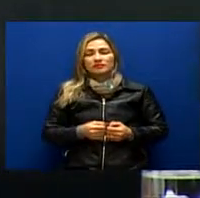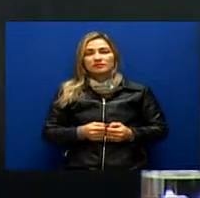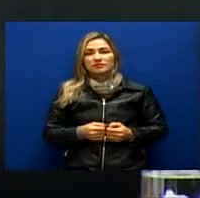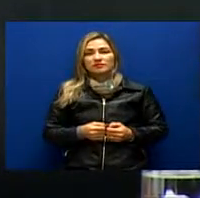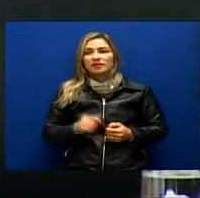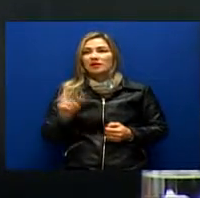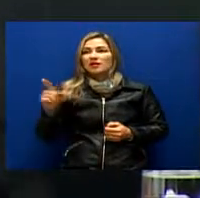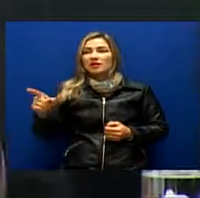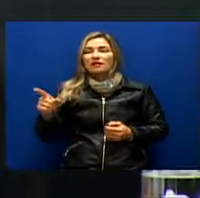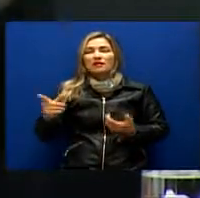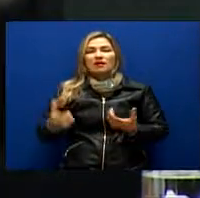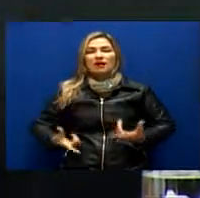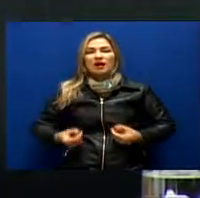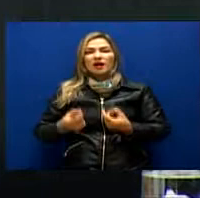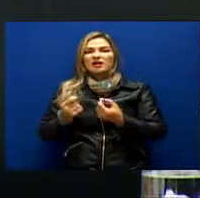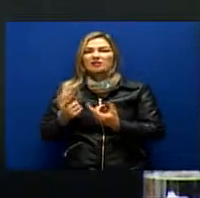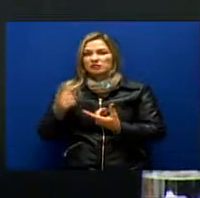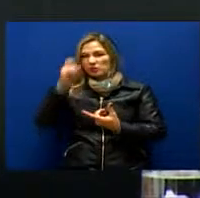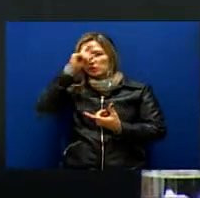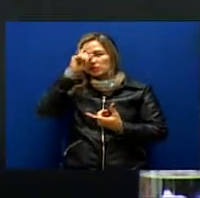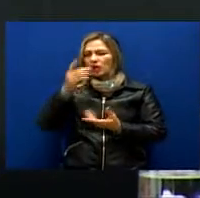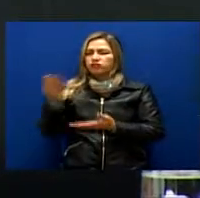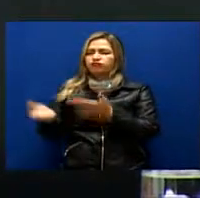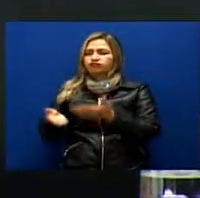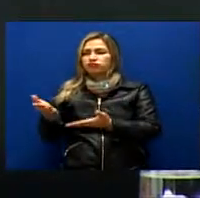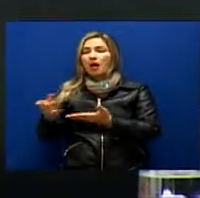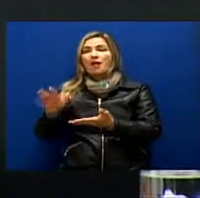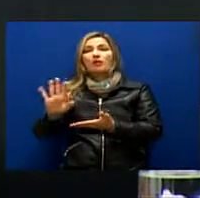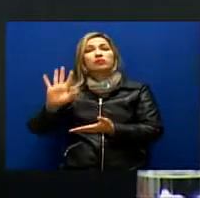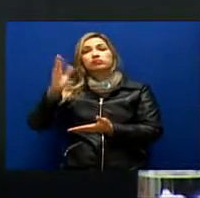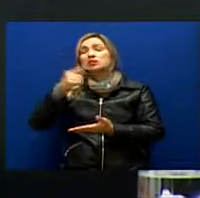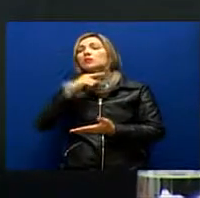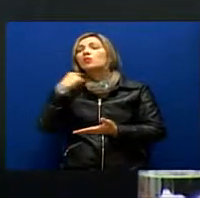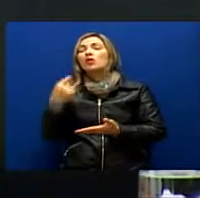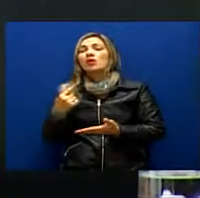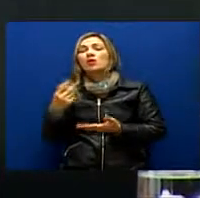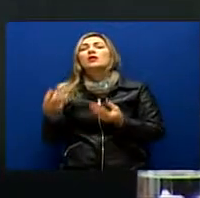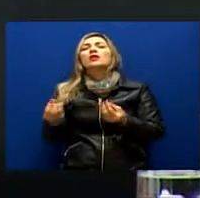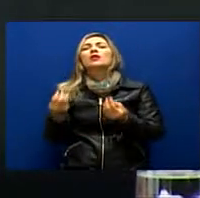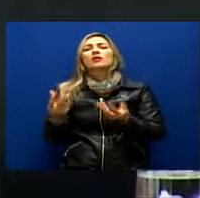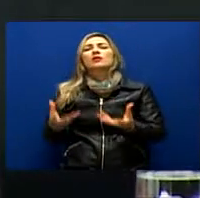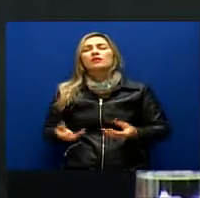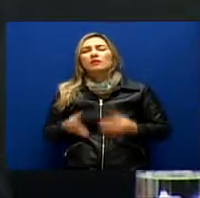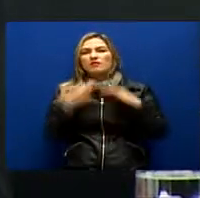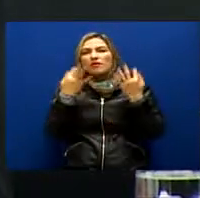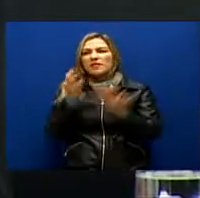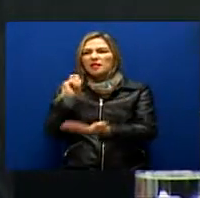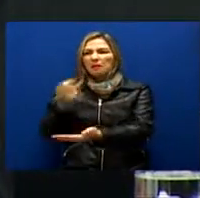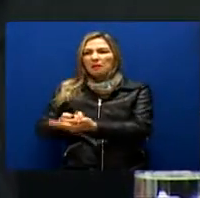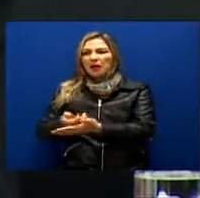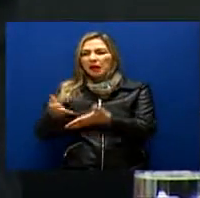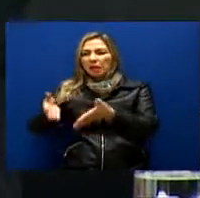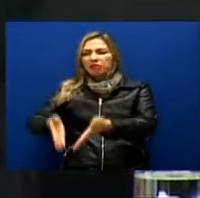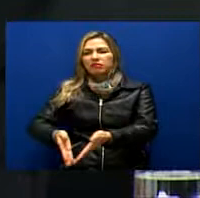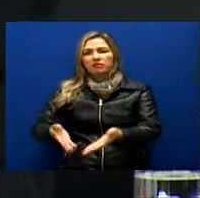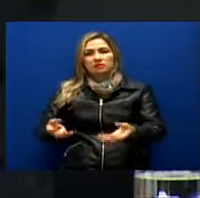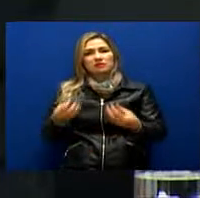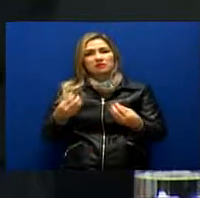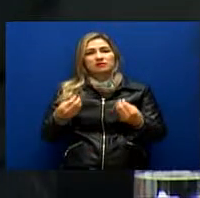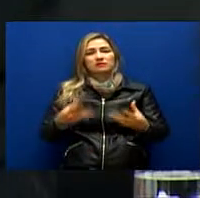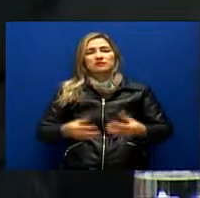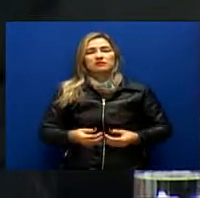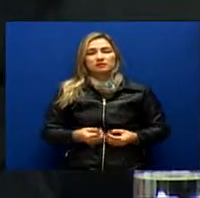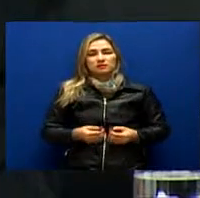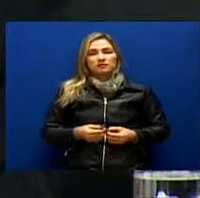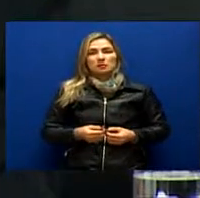tratamento de câncer aqui. Então vamos fazer também. E outra coisa, fazer uma emenda para a pessoa que ser transferida, porque Sorocaba transferiu,